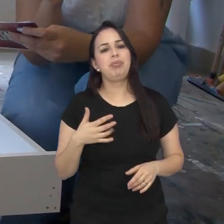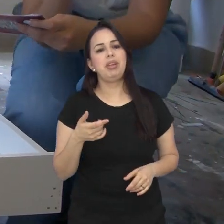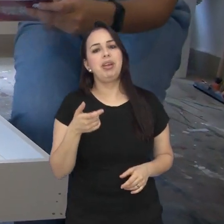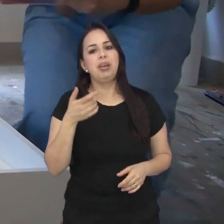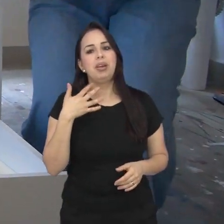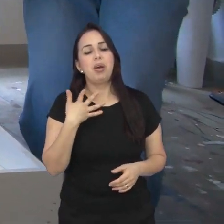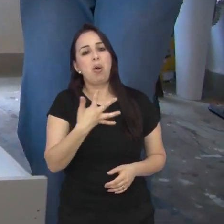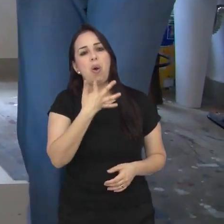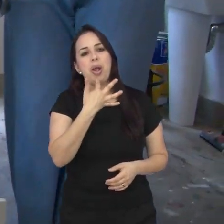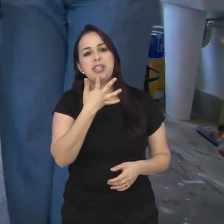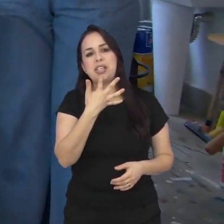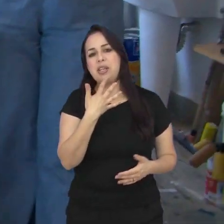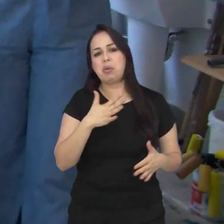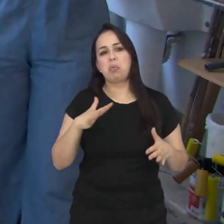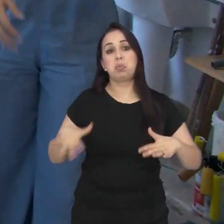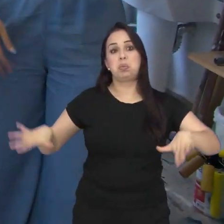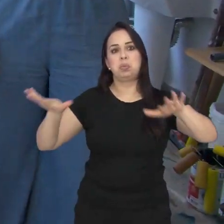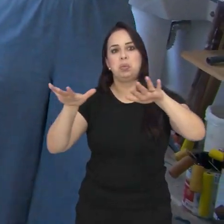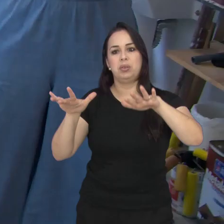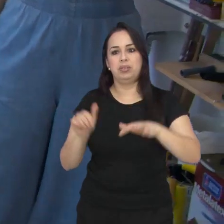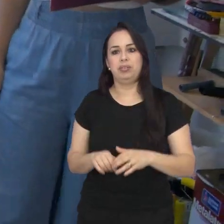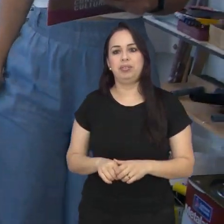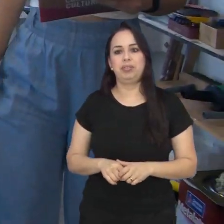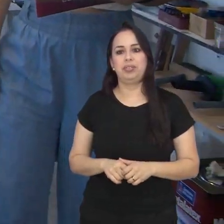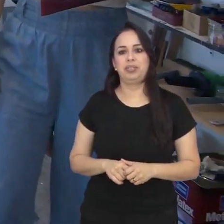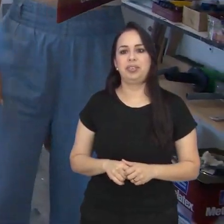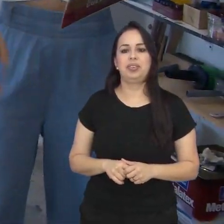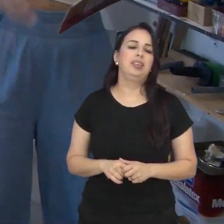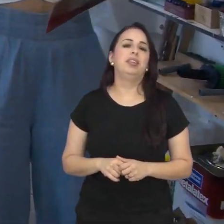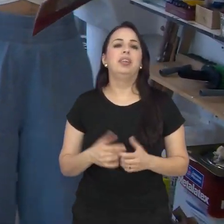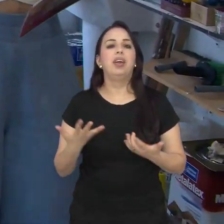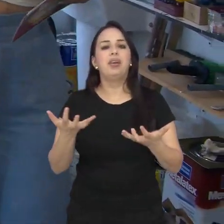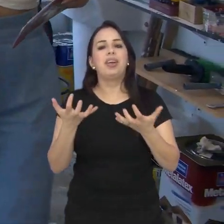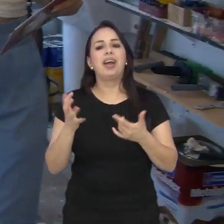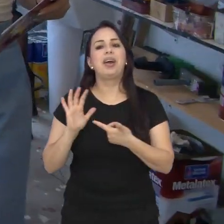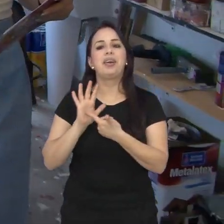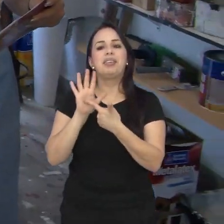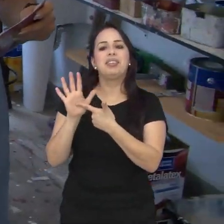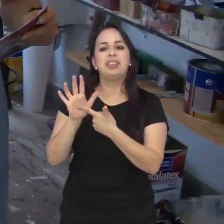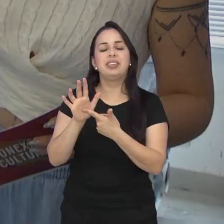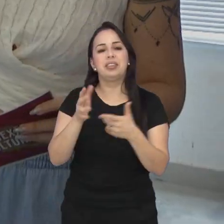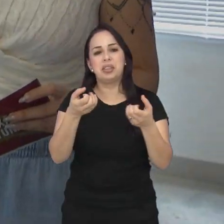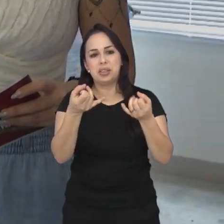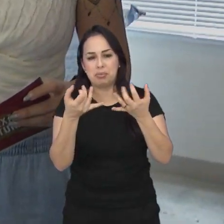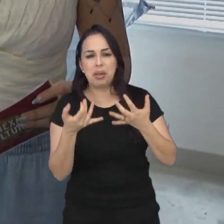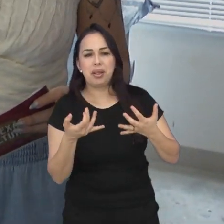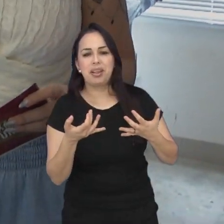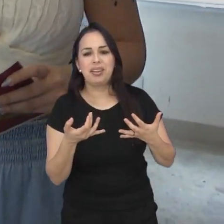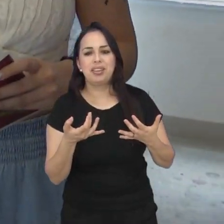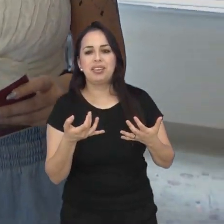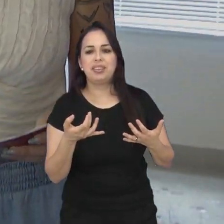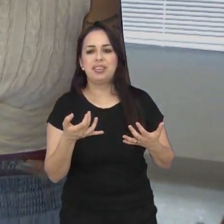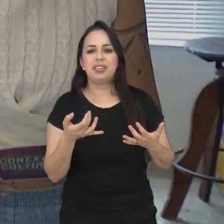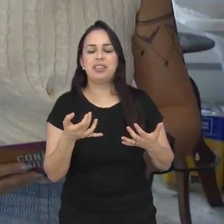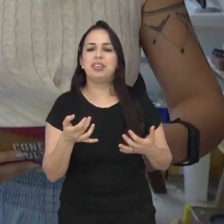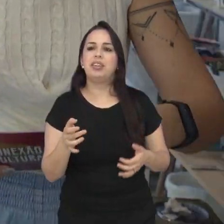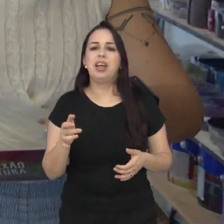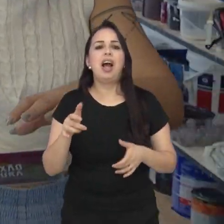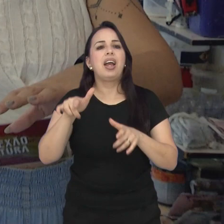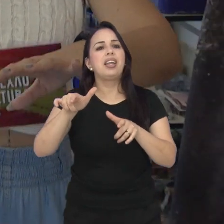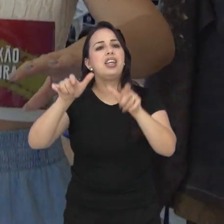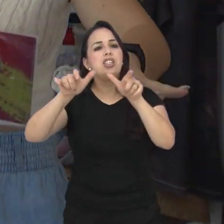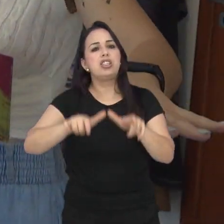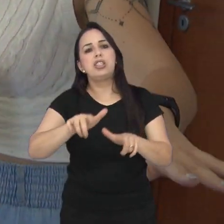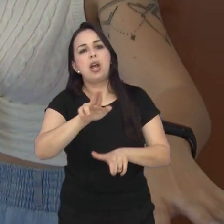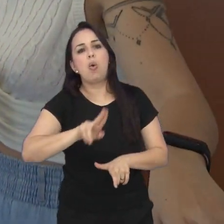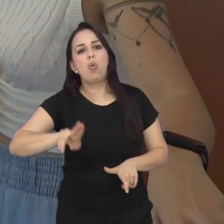continuar o tour, ó, que tem mais coisa ali atrás, gente. Tem... Ai, muito bonito, quero mostrar isso aqui. Você explica pra gente, Cidinha, você usa